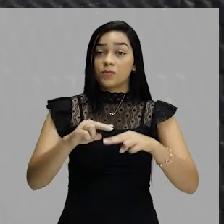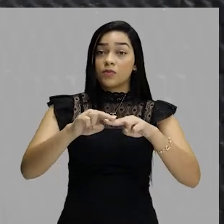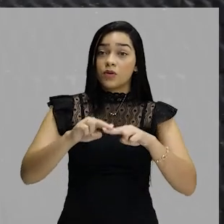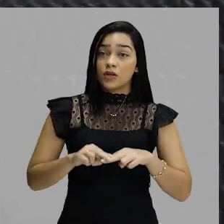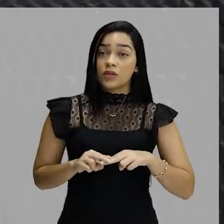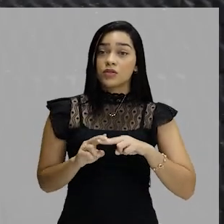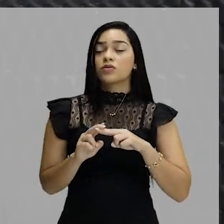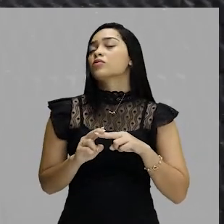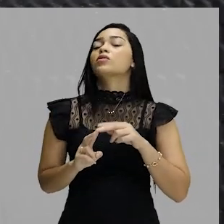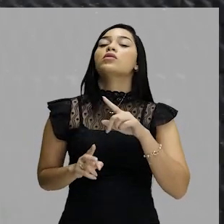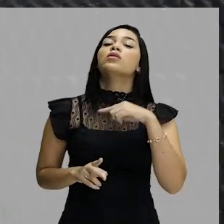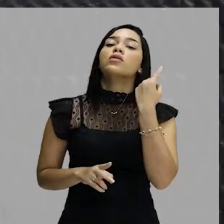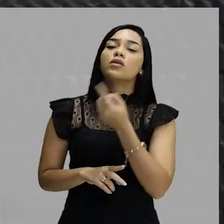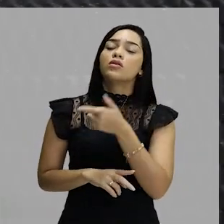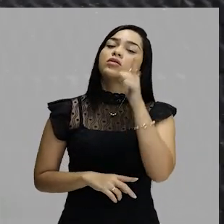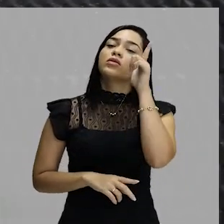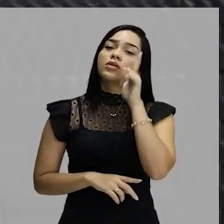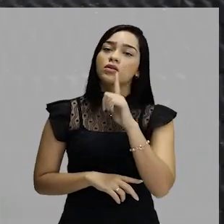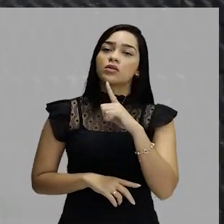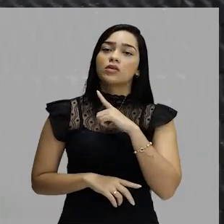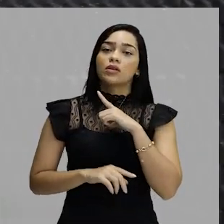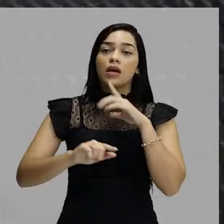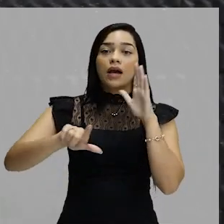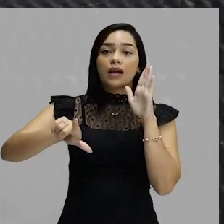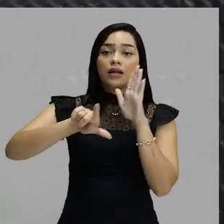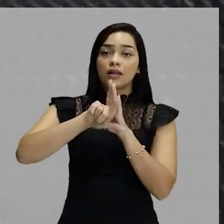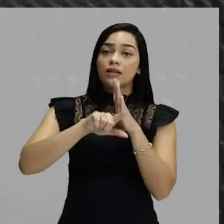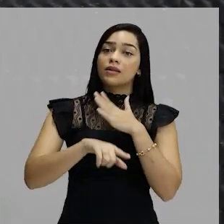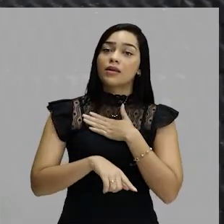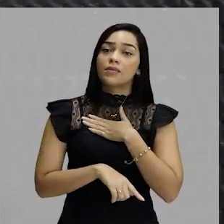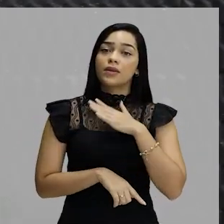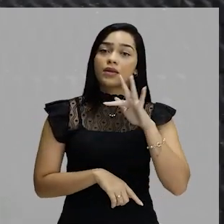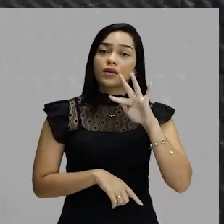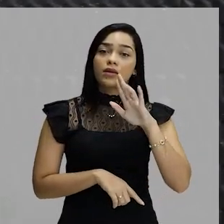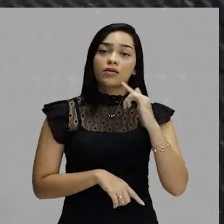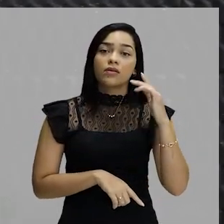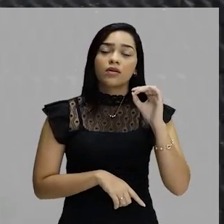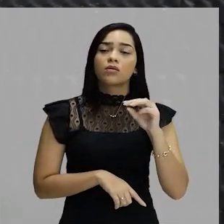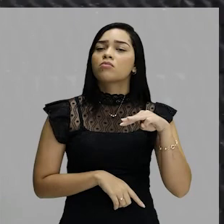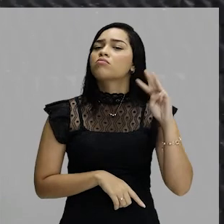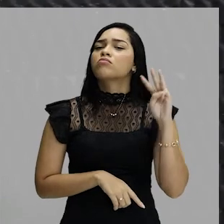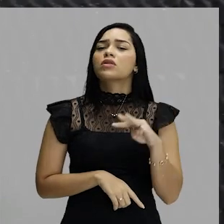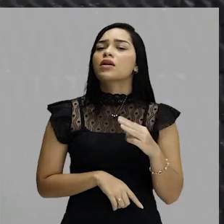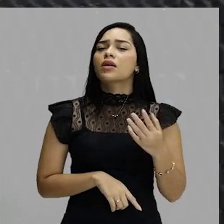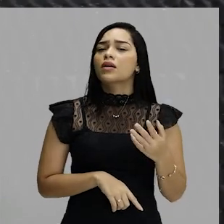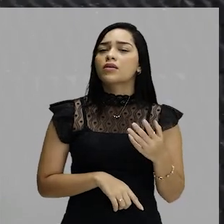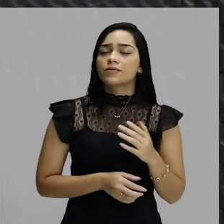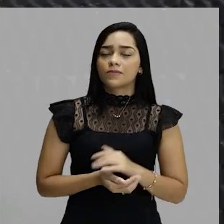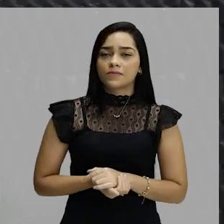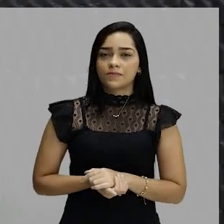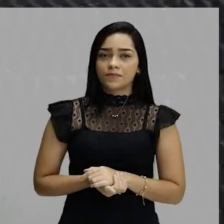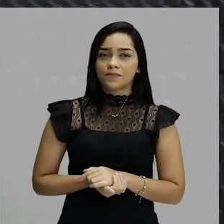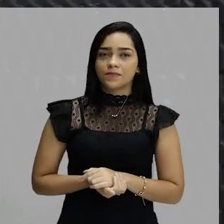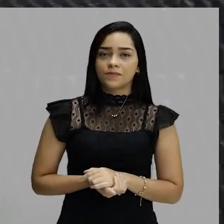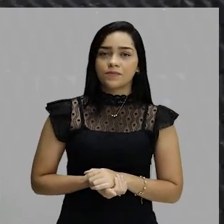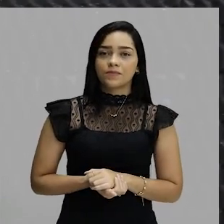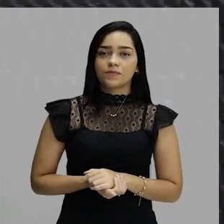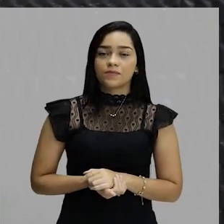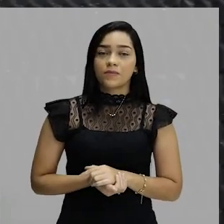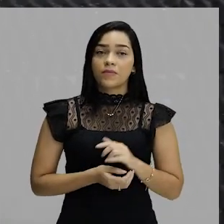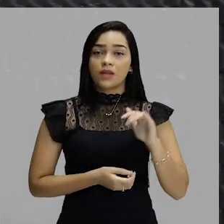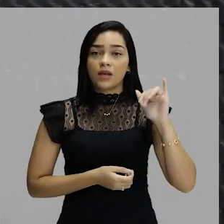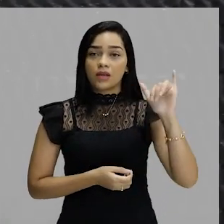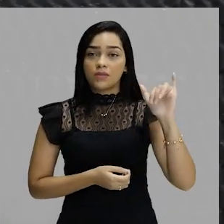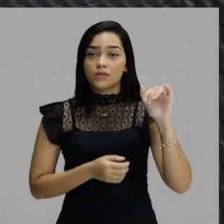Portanto, gente, consegui formar a lei de formação da minha função. Quem é a lei de formação de uma função? Minha função é